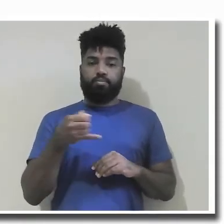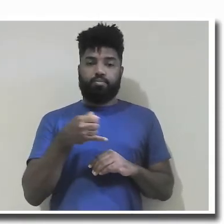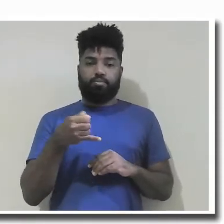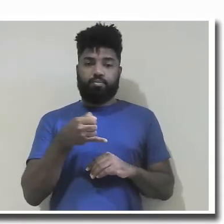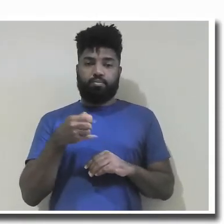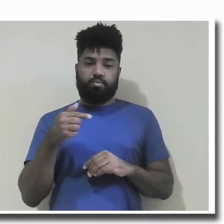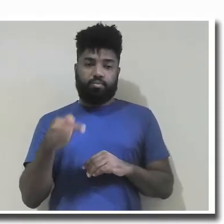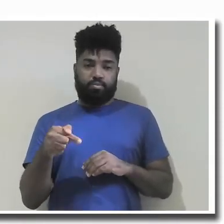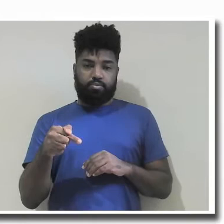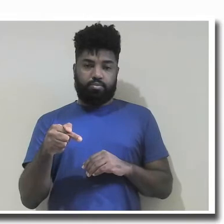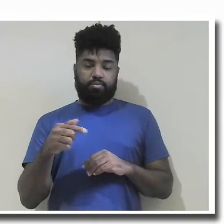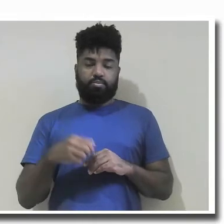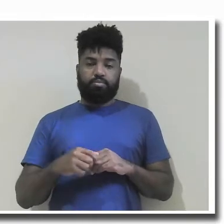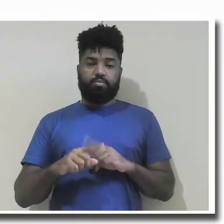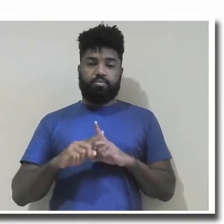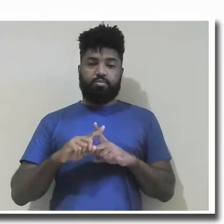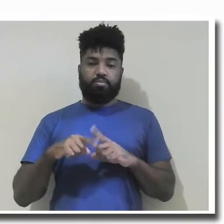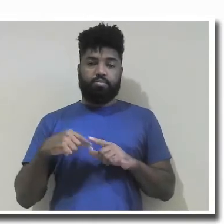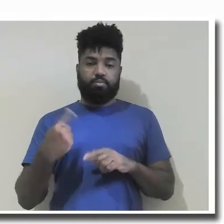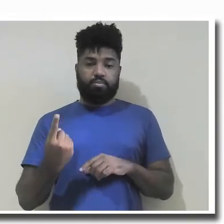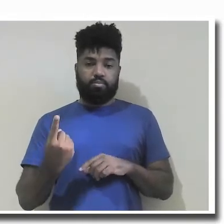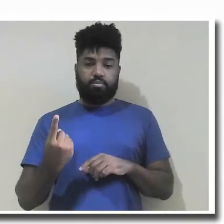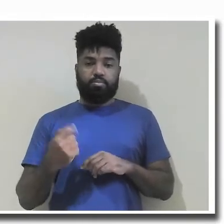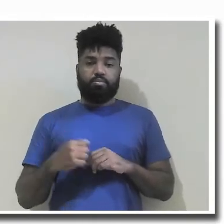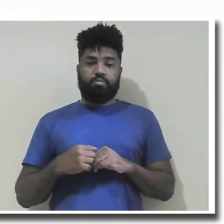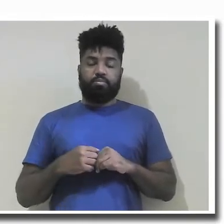7 vezes 1